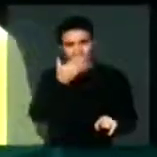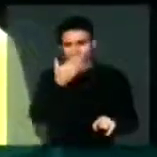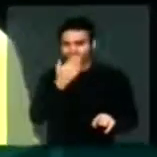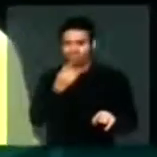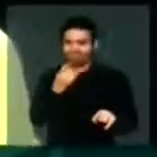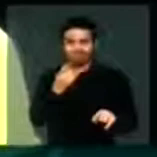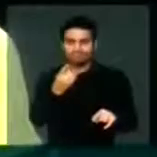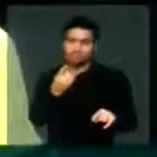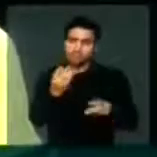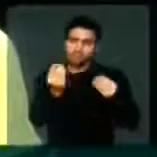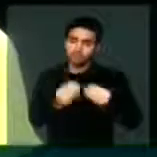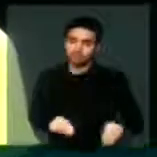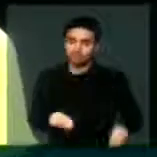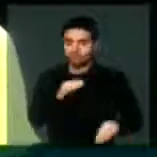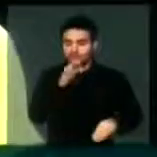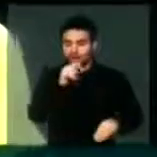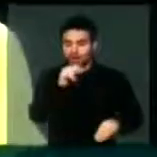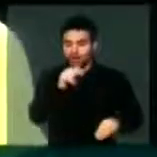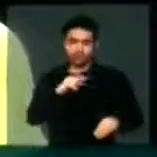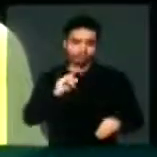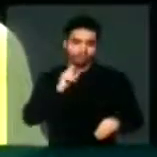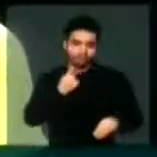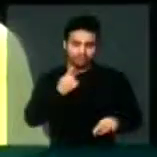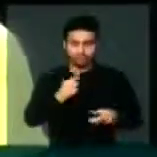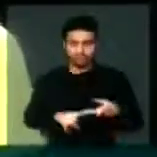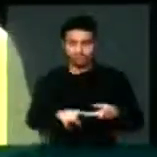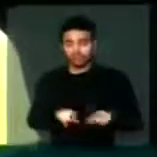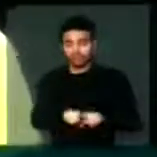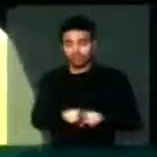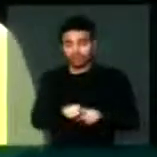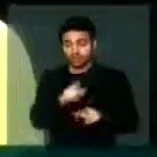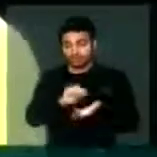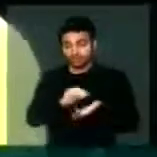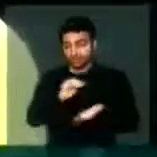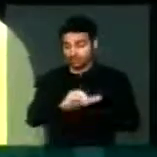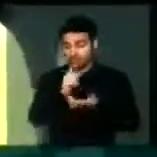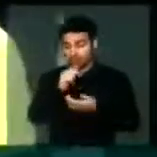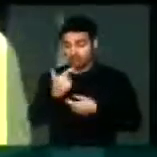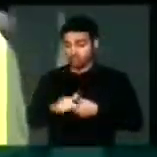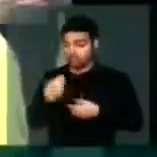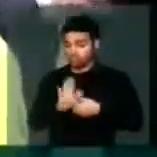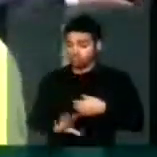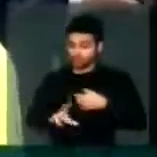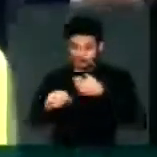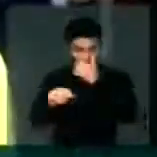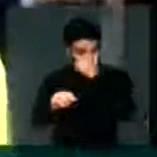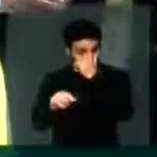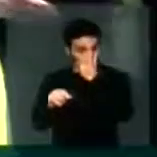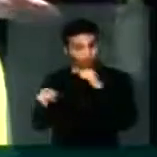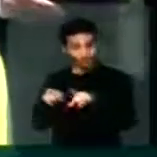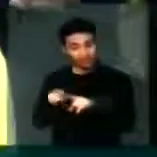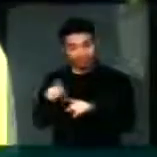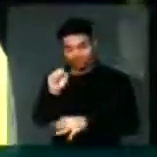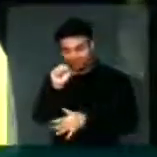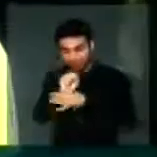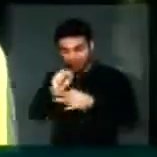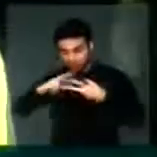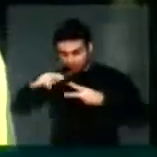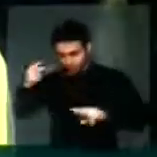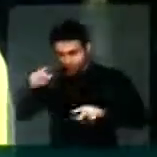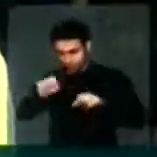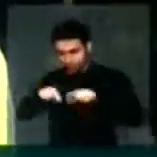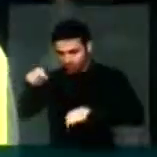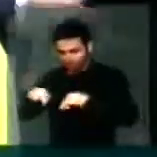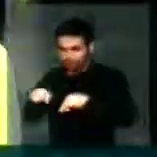os mananciais de água quando a crise hídrica já aterroriza. A segurança dos cultivos transgênicos nunca